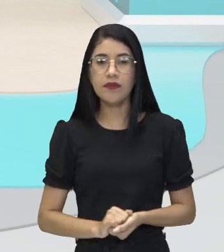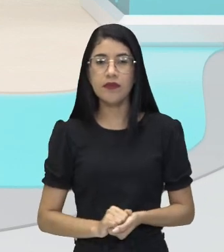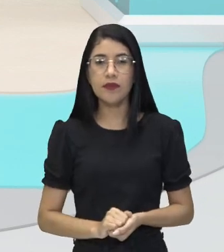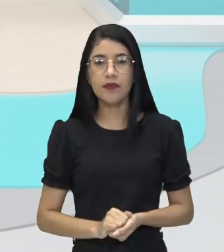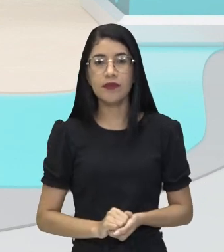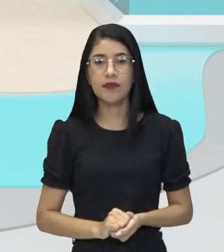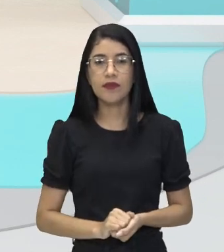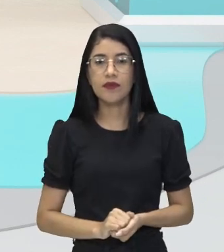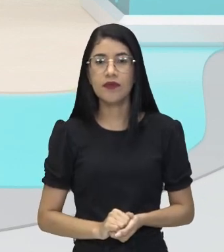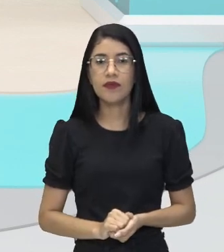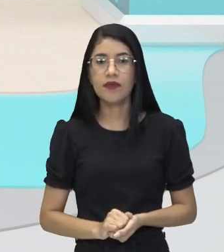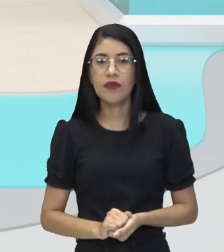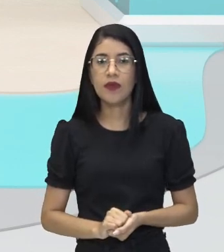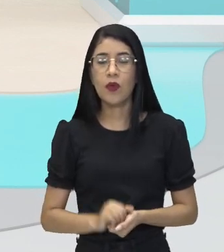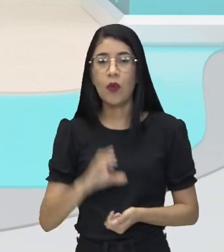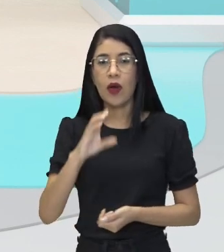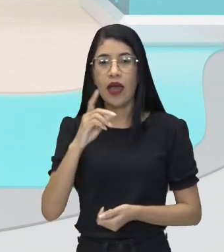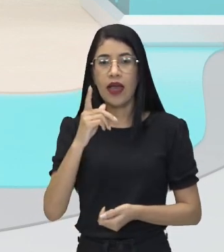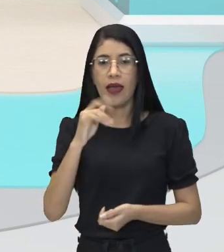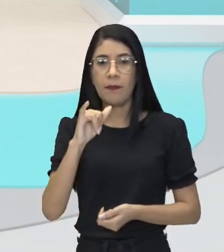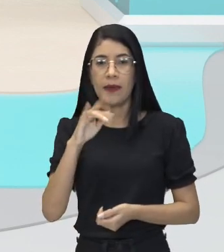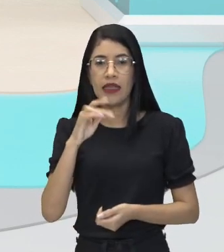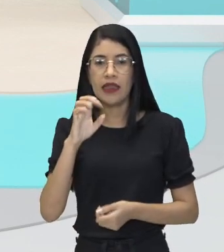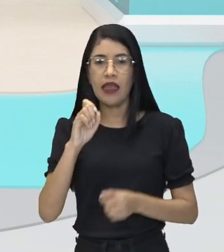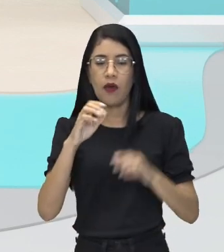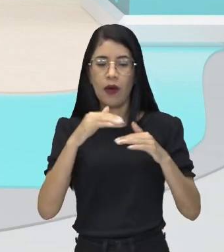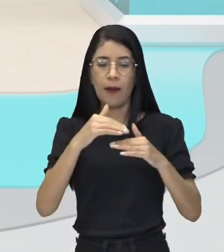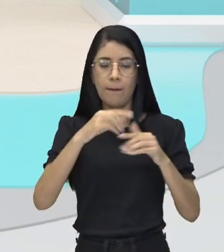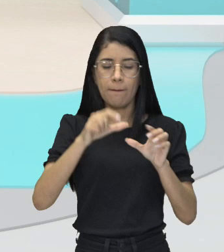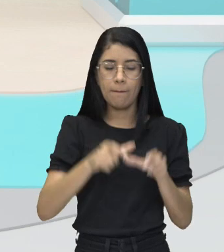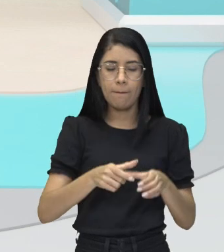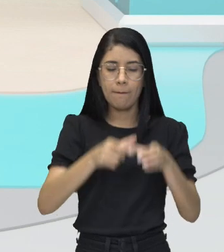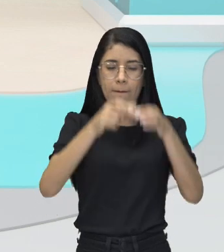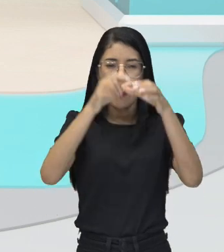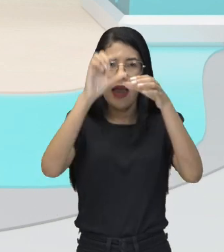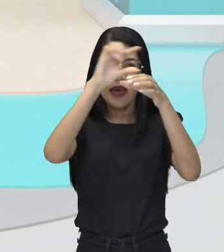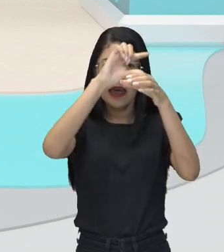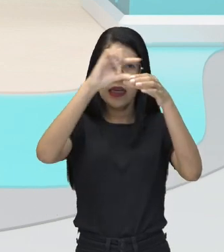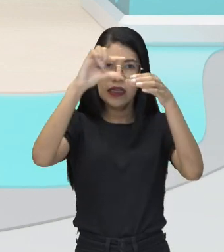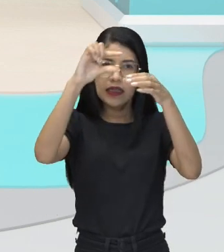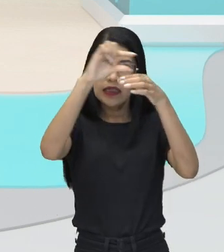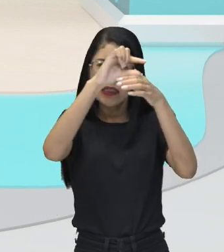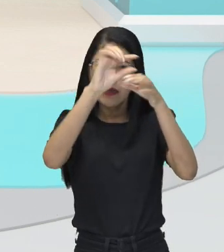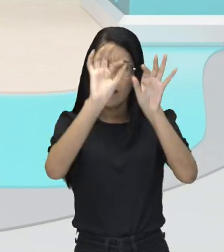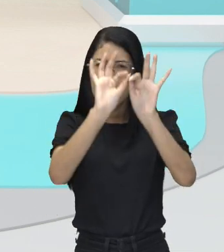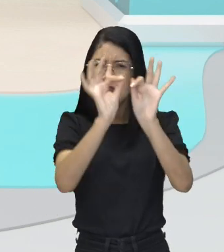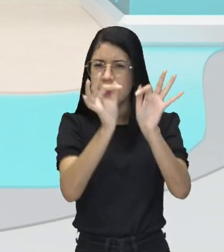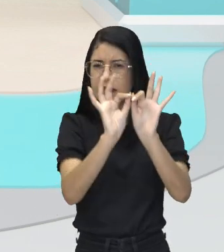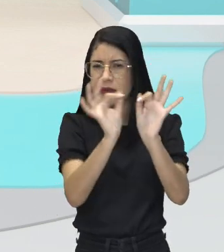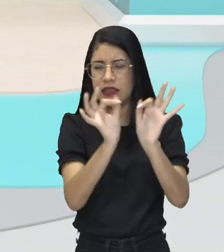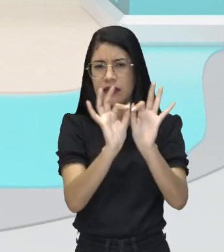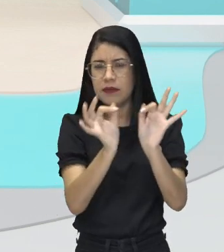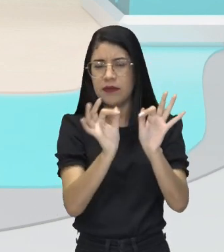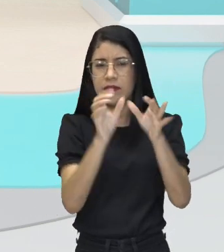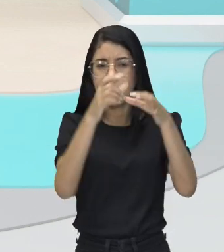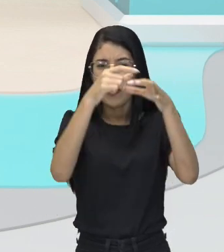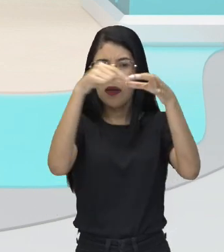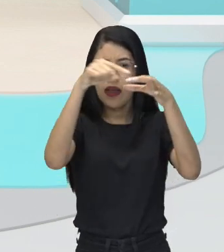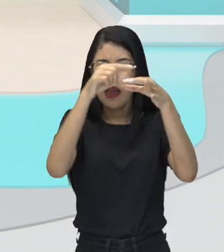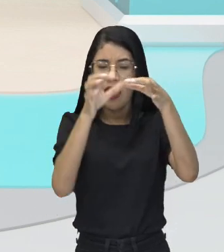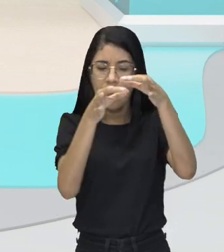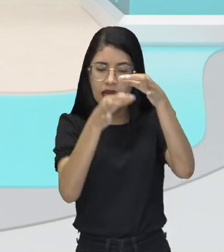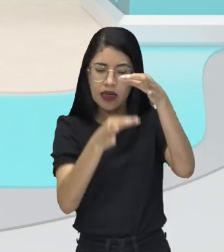então, o que é? O capitel é essa parte de cima, onde ele é muito mais simples. Aqui são